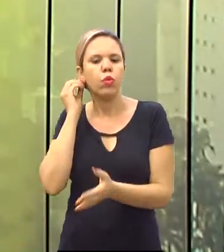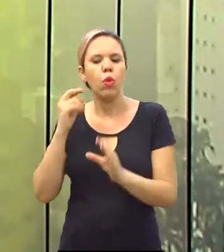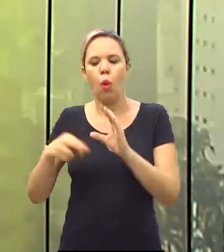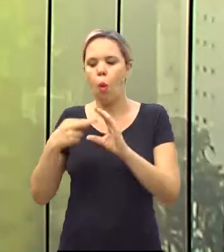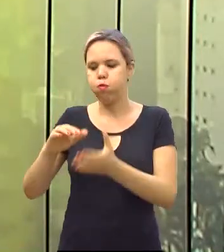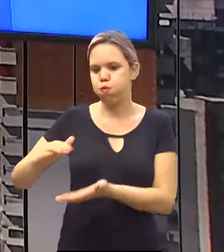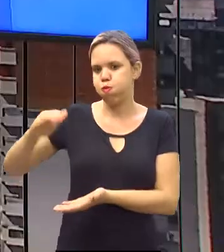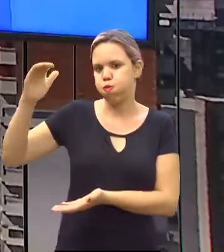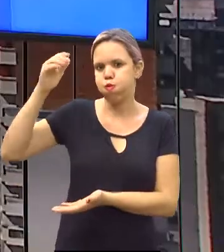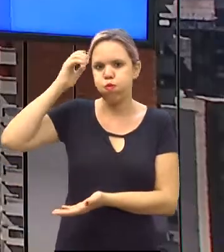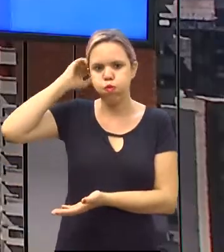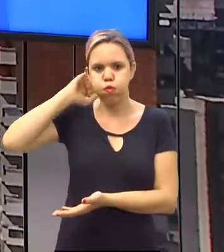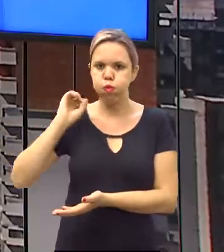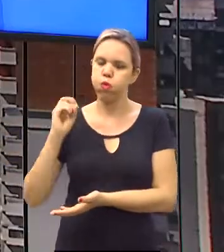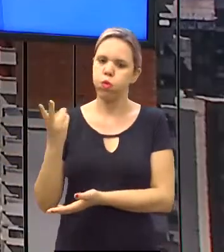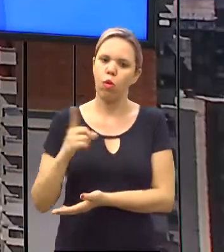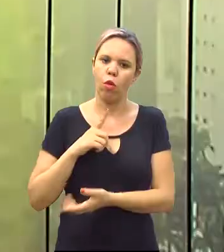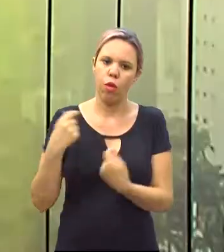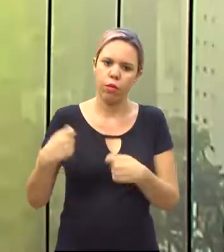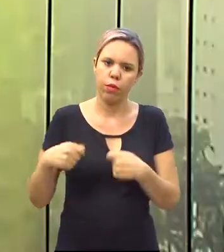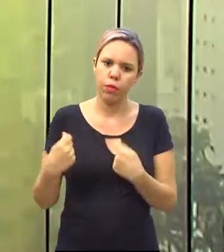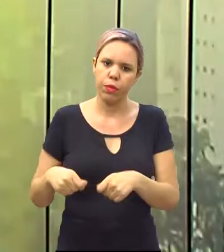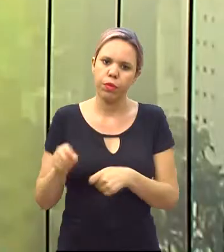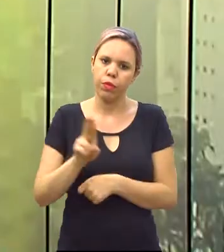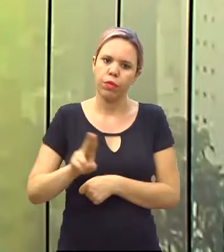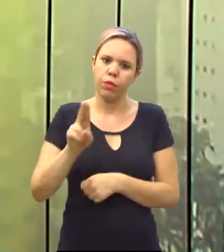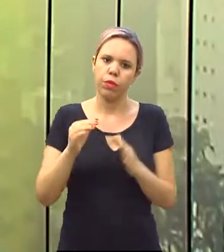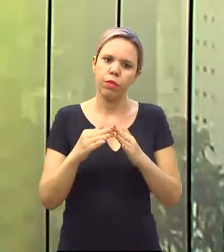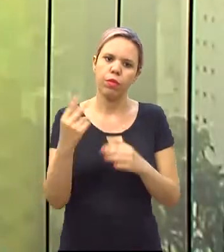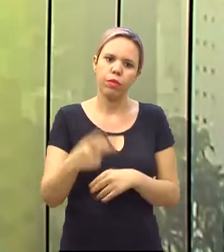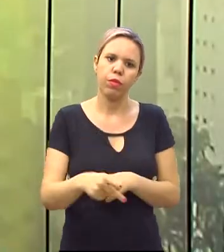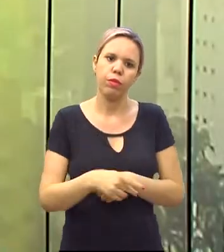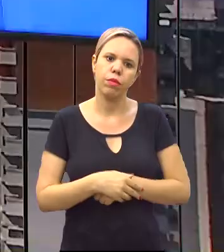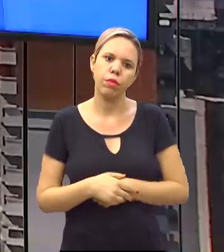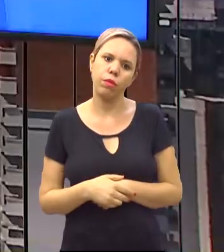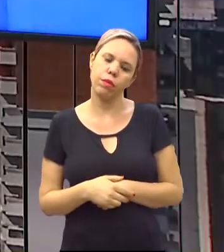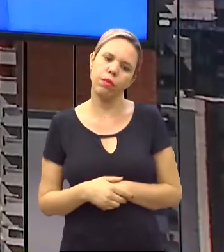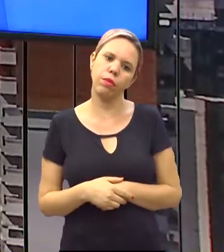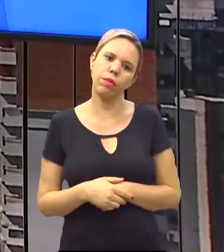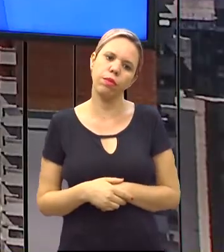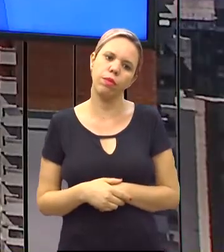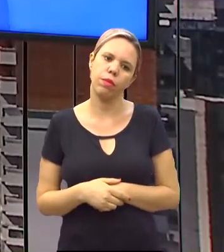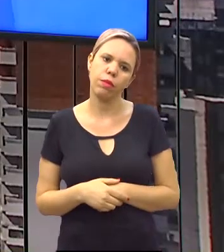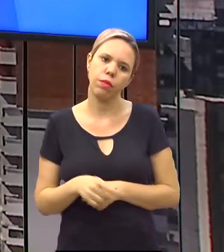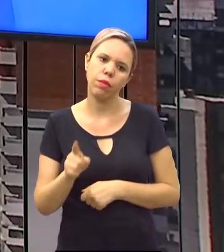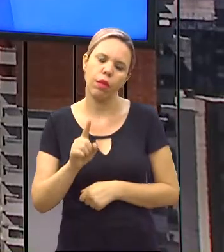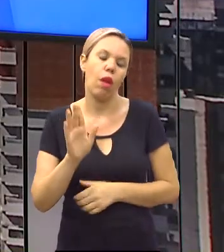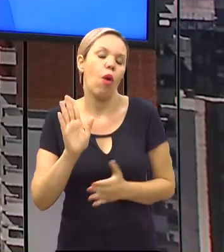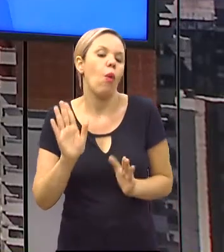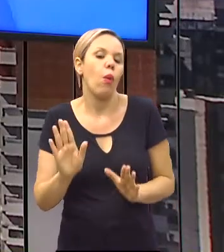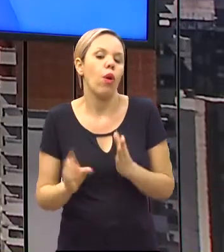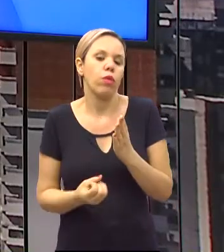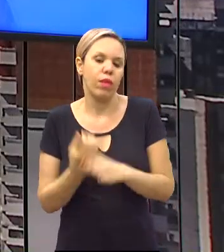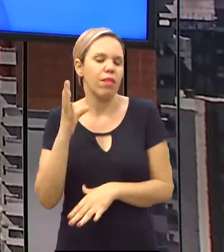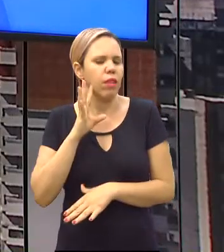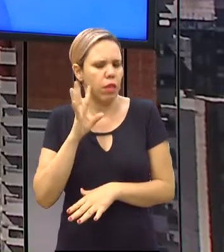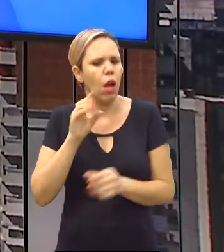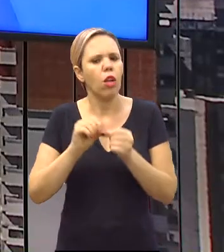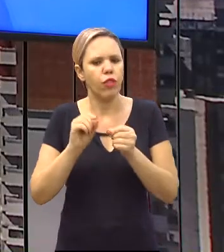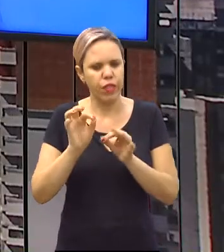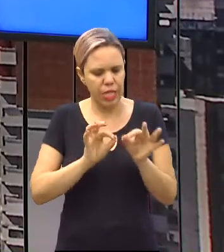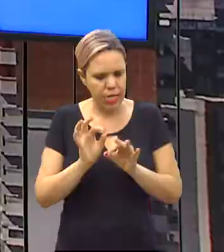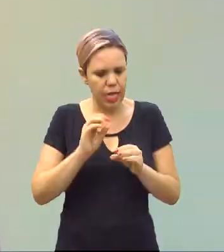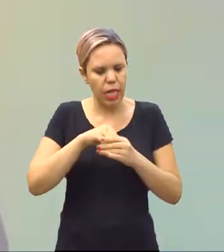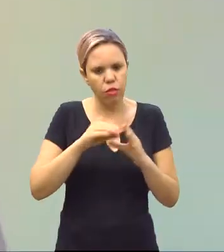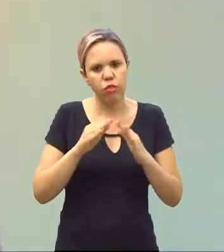que é formado ou ela tem que necessariamente usar na casa dela? Não, o legal de fazer a compostagem